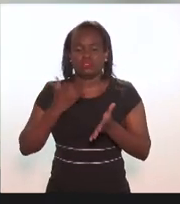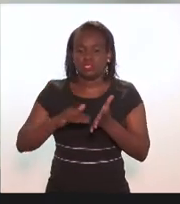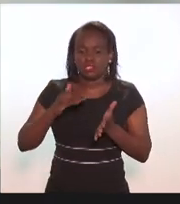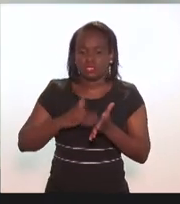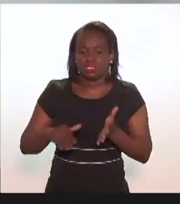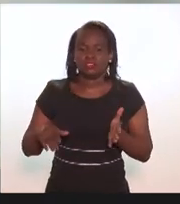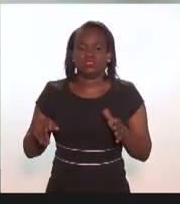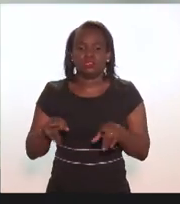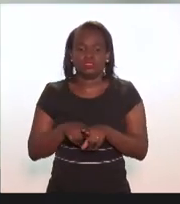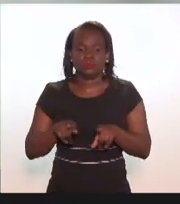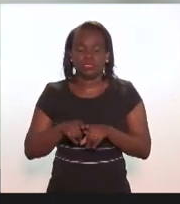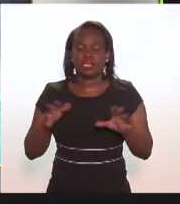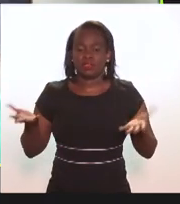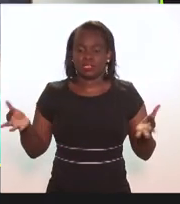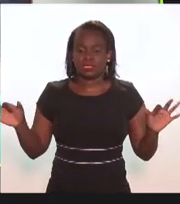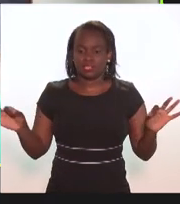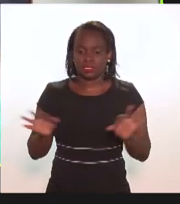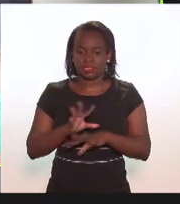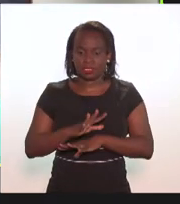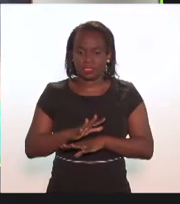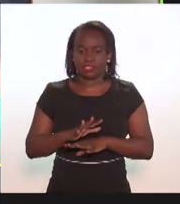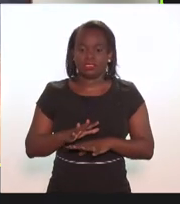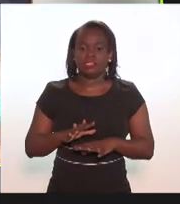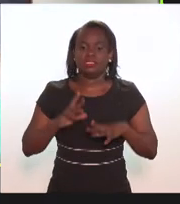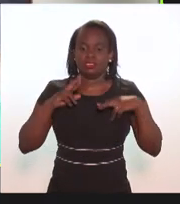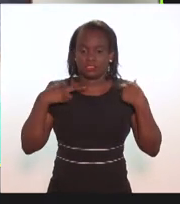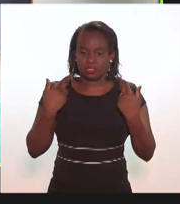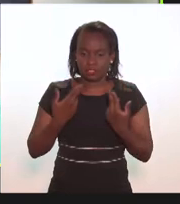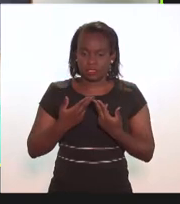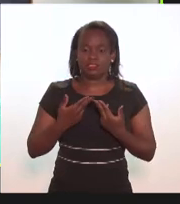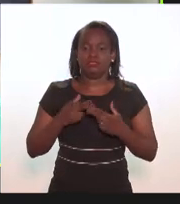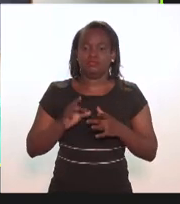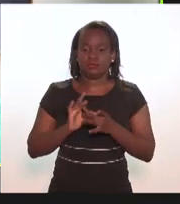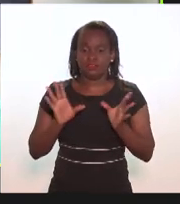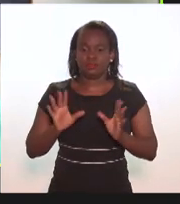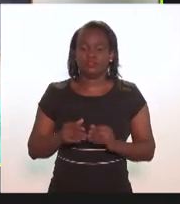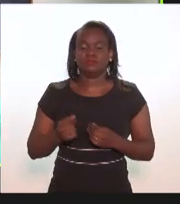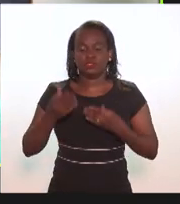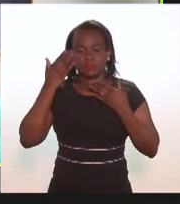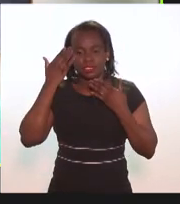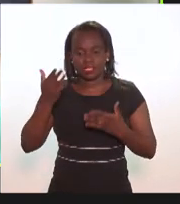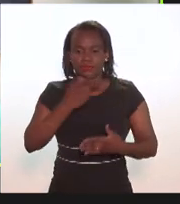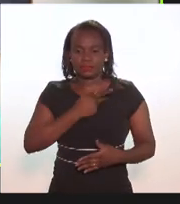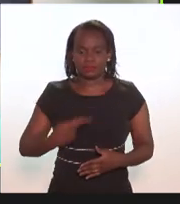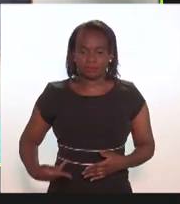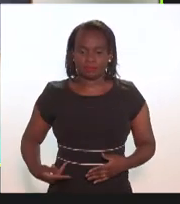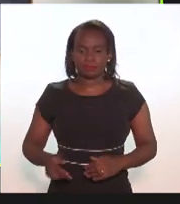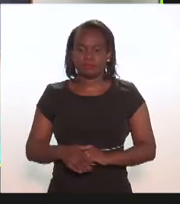secretário e dar por encerrada a nossa audiência pública. Muito obrigado, secretário.